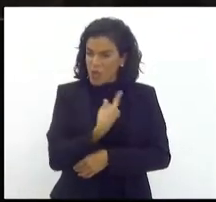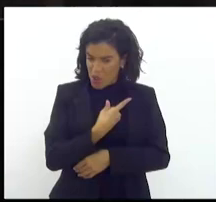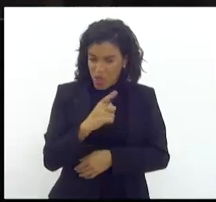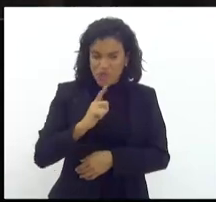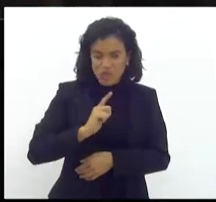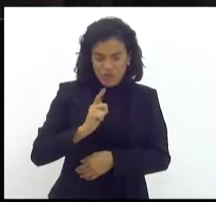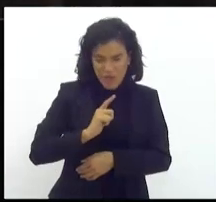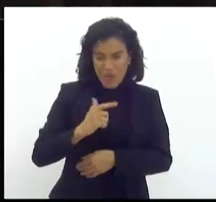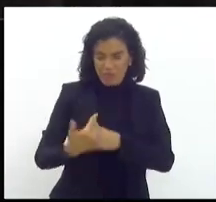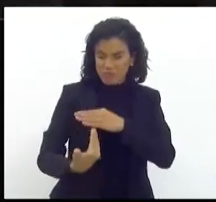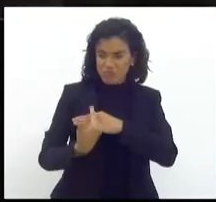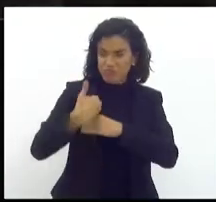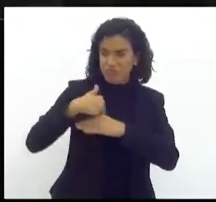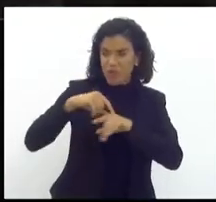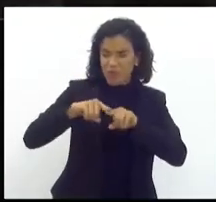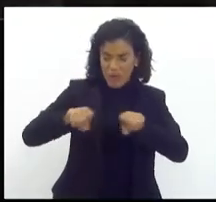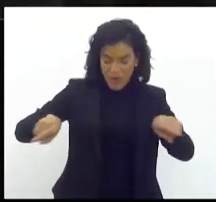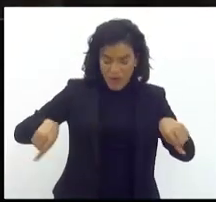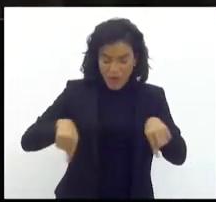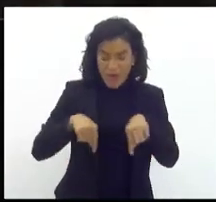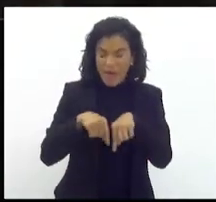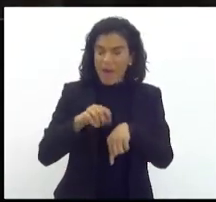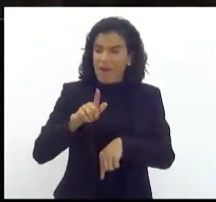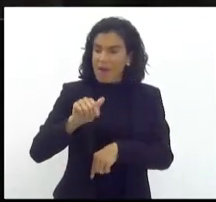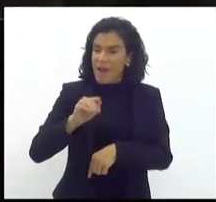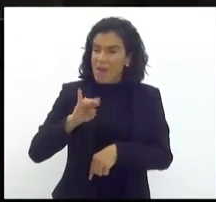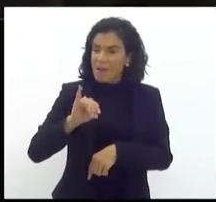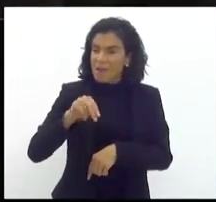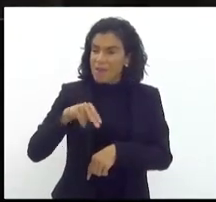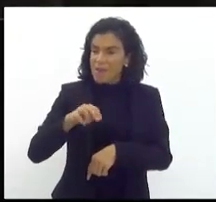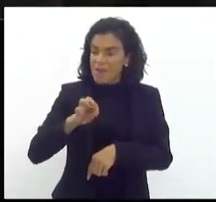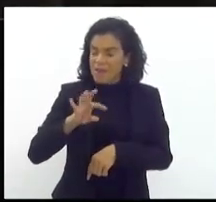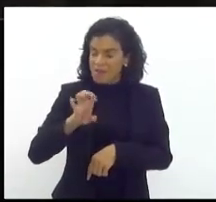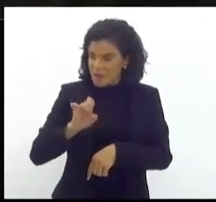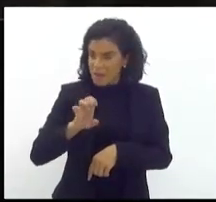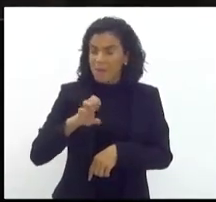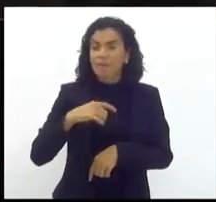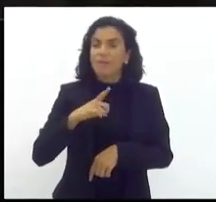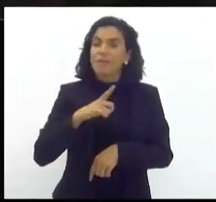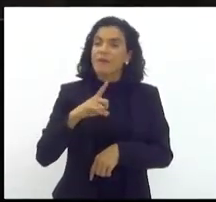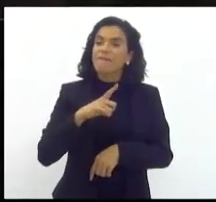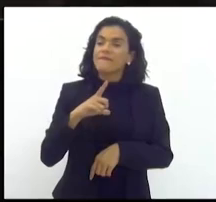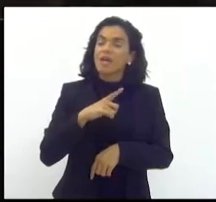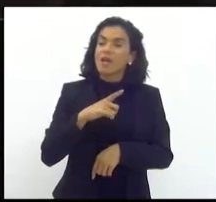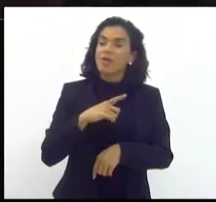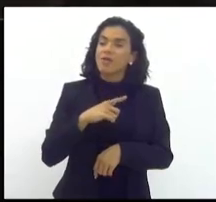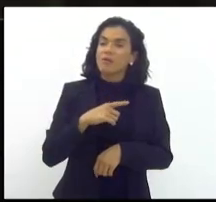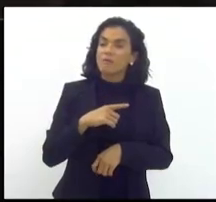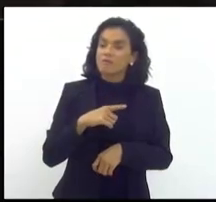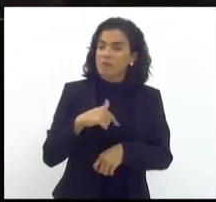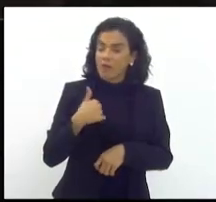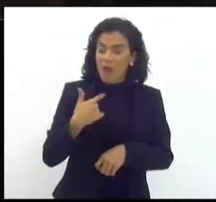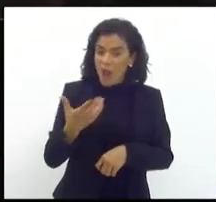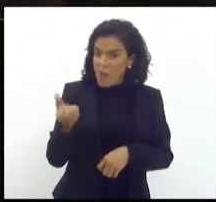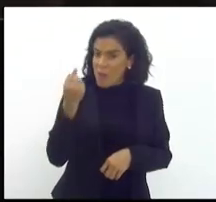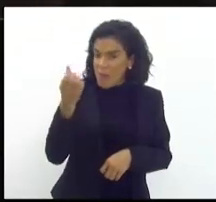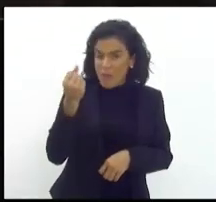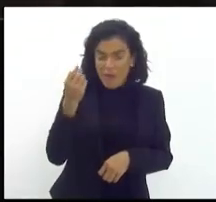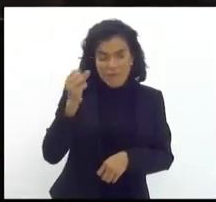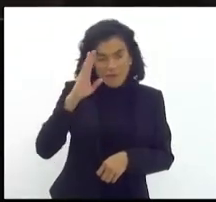recebemos o nosso gabinete as pensionistas que tiveram a gram retirada que era um benefício